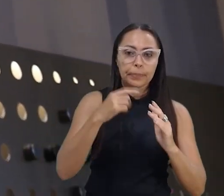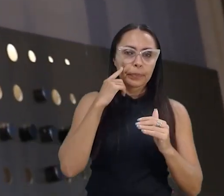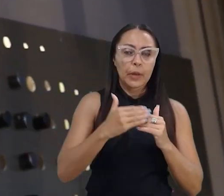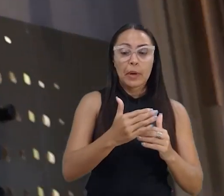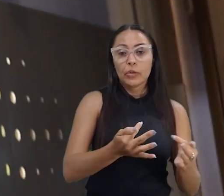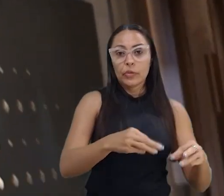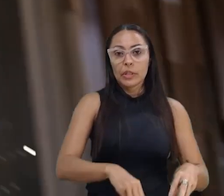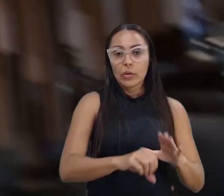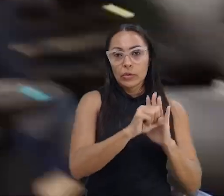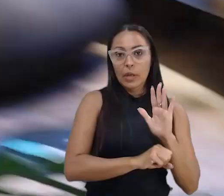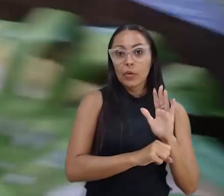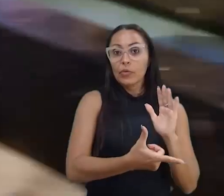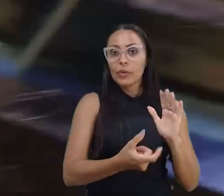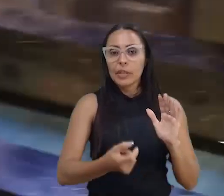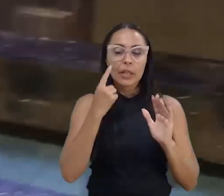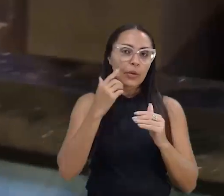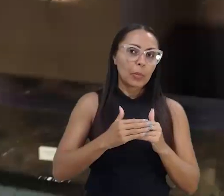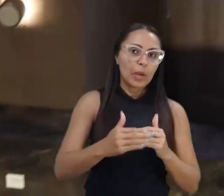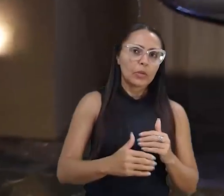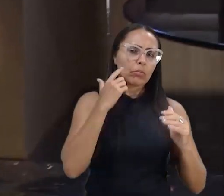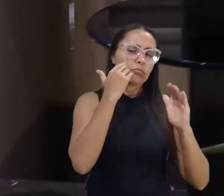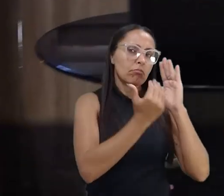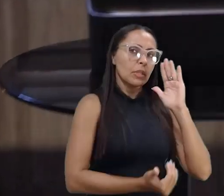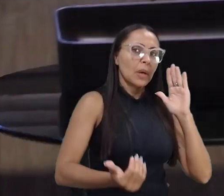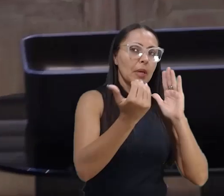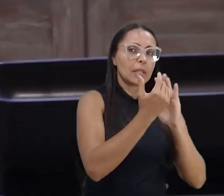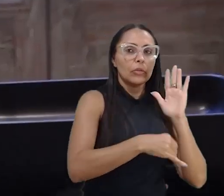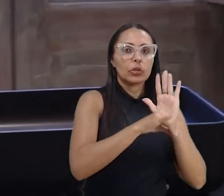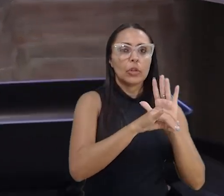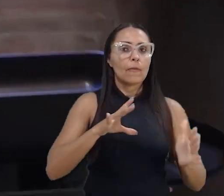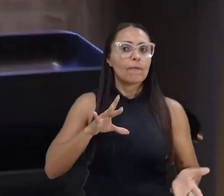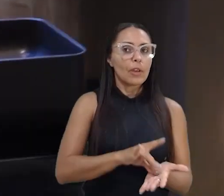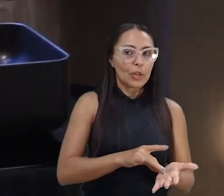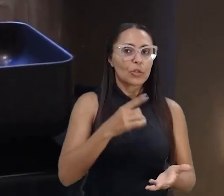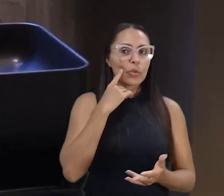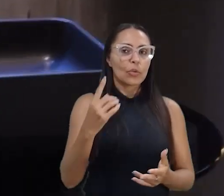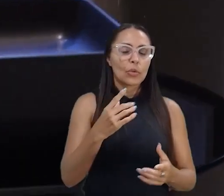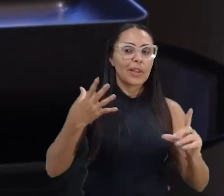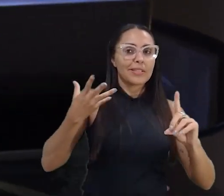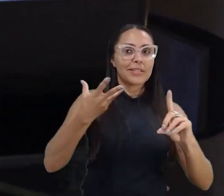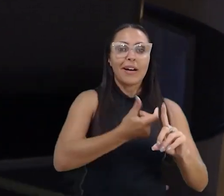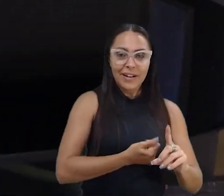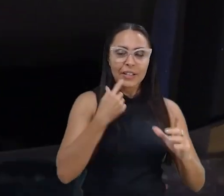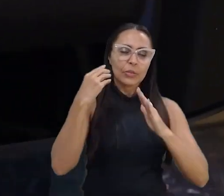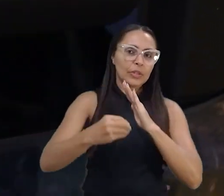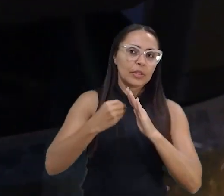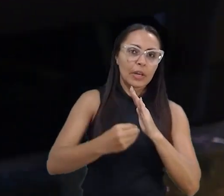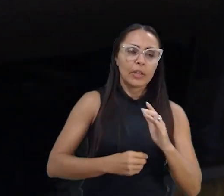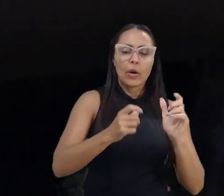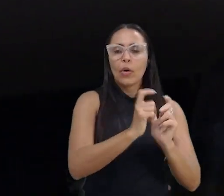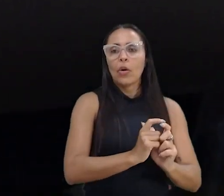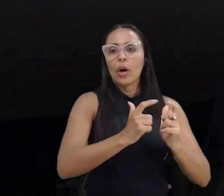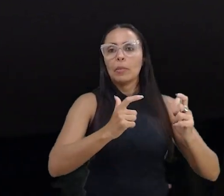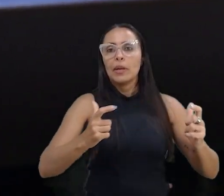do finalzinho do século XX, ele começou a ultrapassar o conceito de estilo fixo nas artes e no design de interiores, ampliando mais